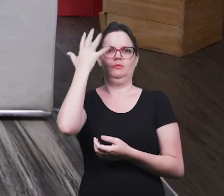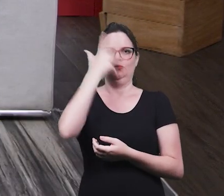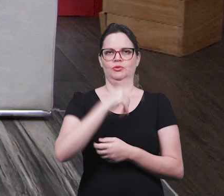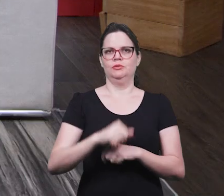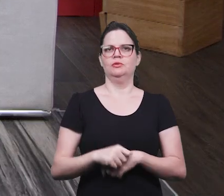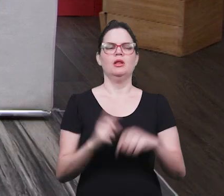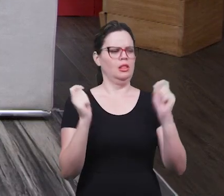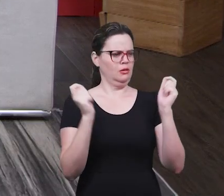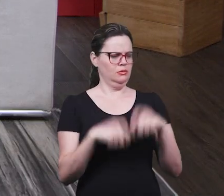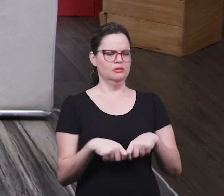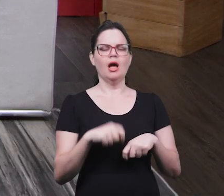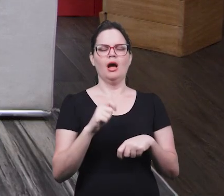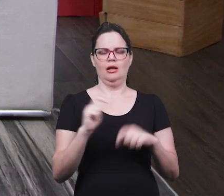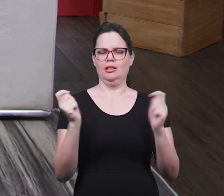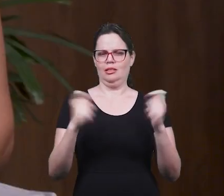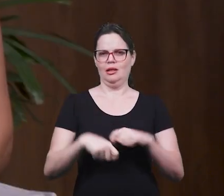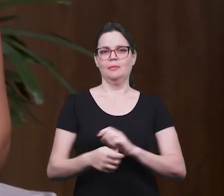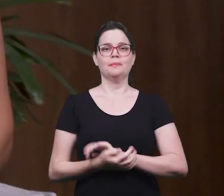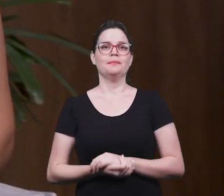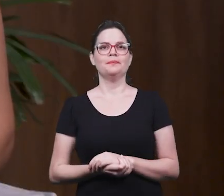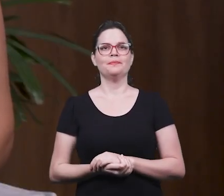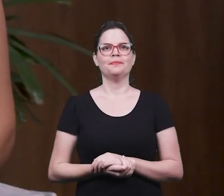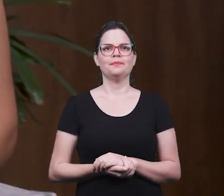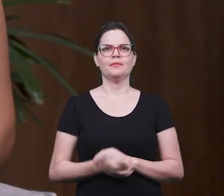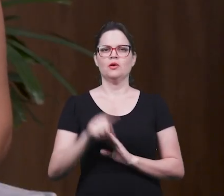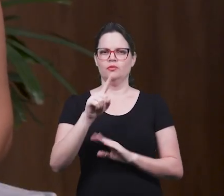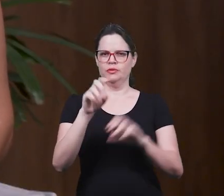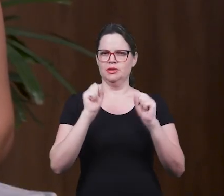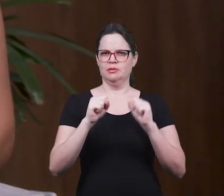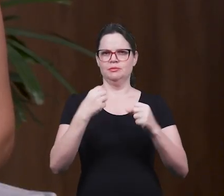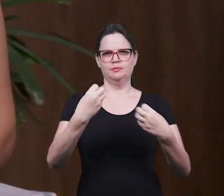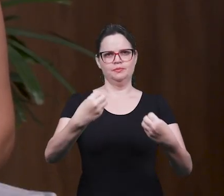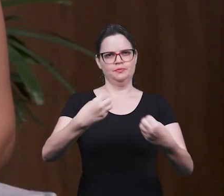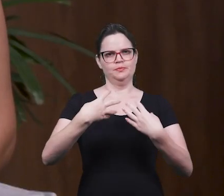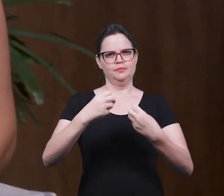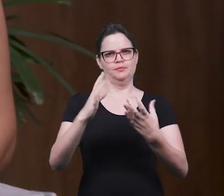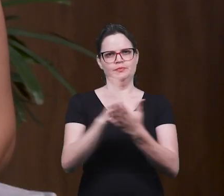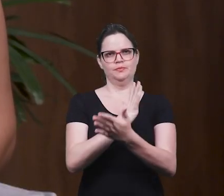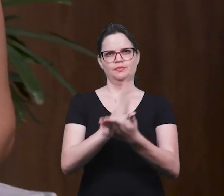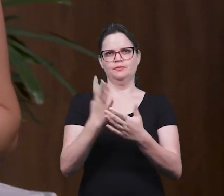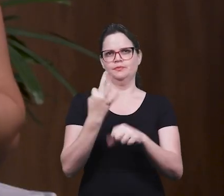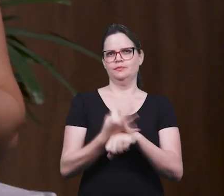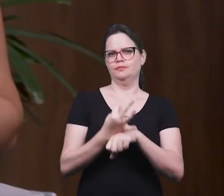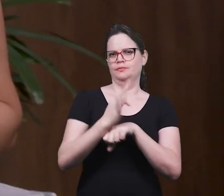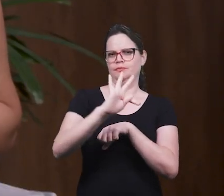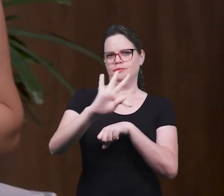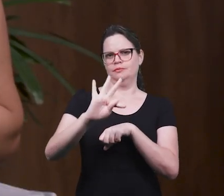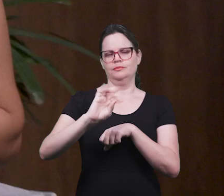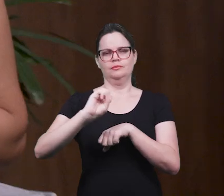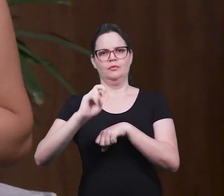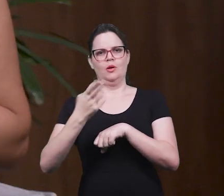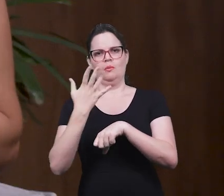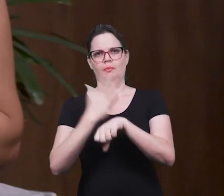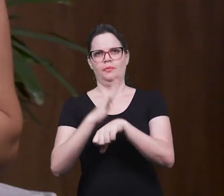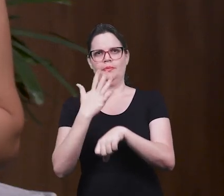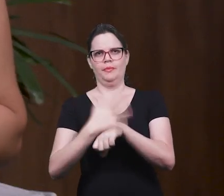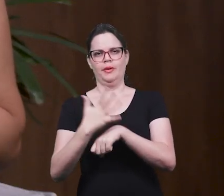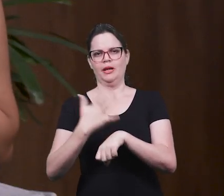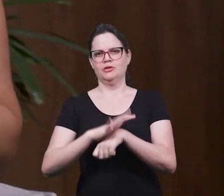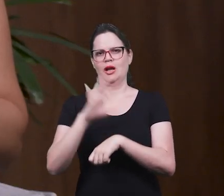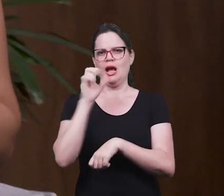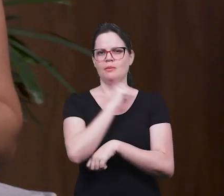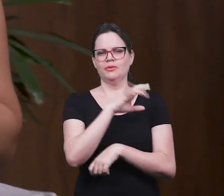solução para quem quer cantar, se apresentar melhor. Você pode nos ensinar algumas técnicas ou exercícios para a voz?